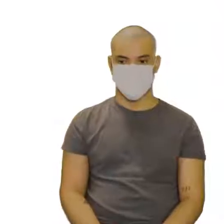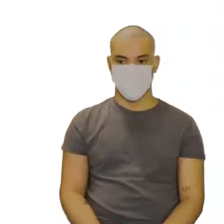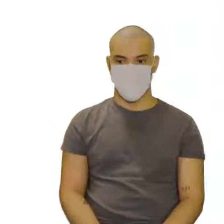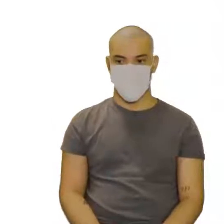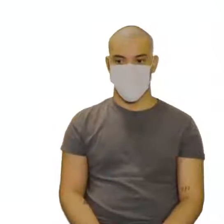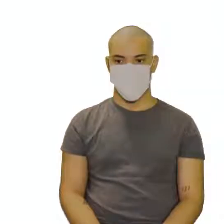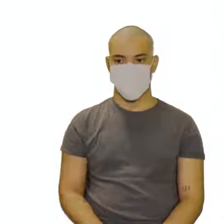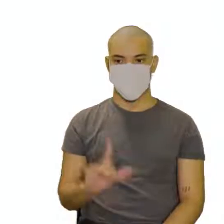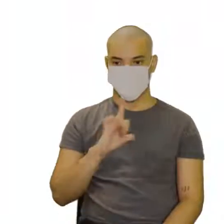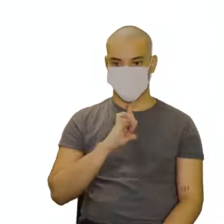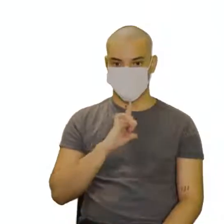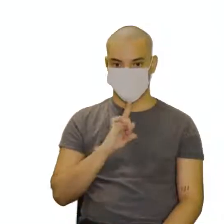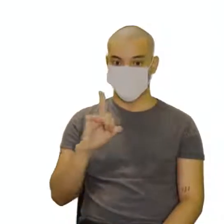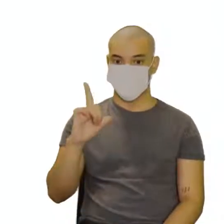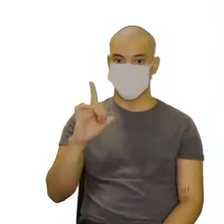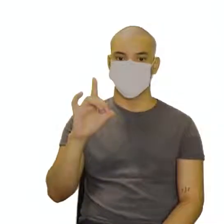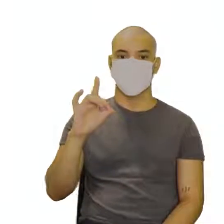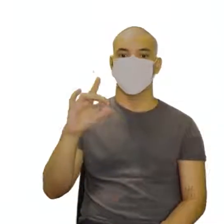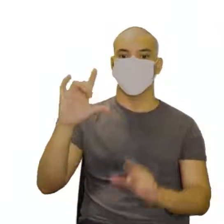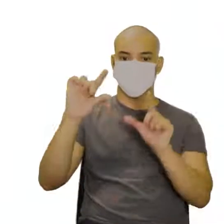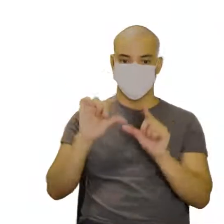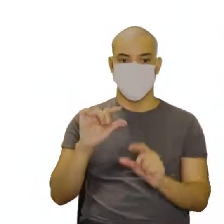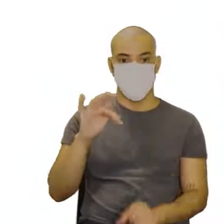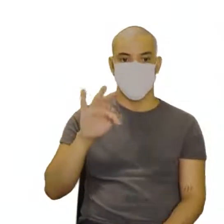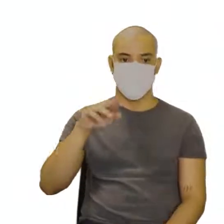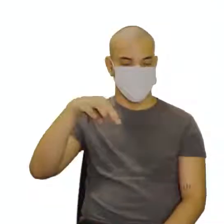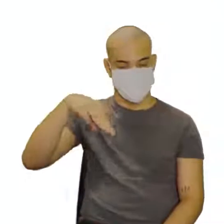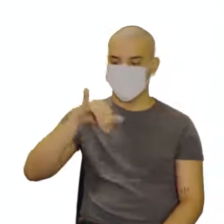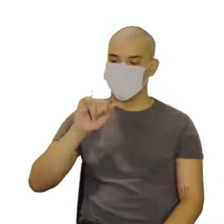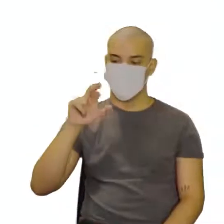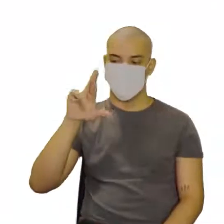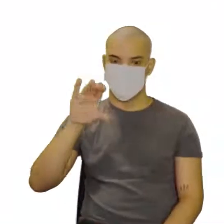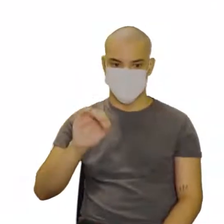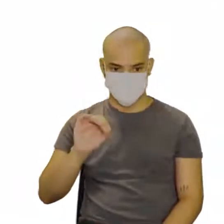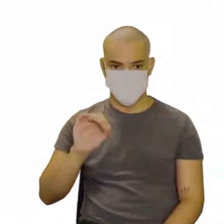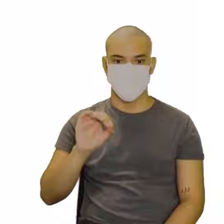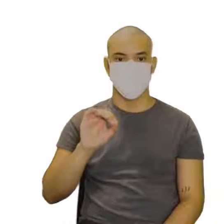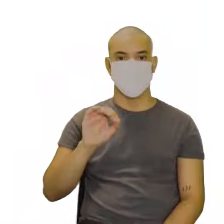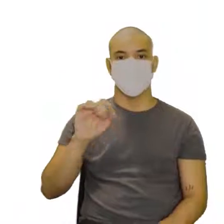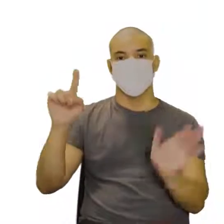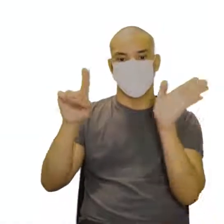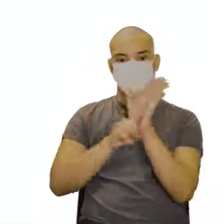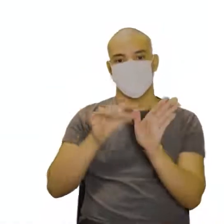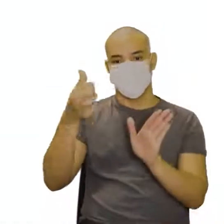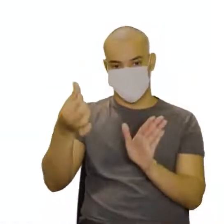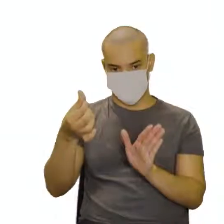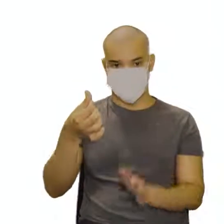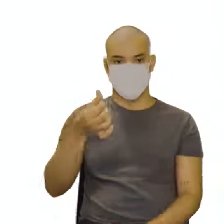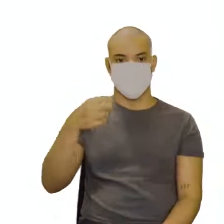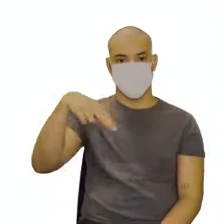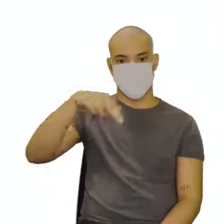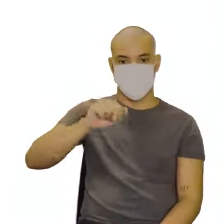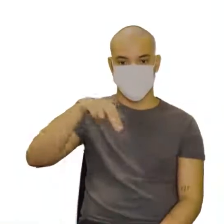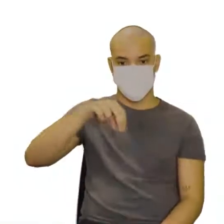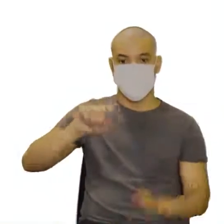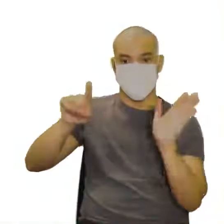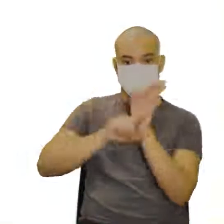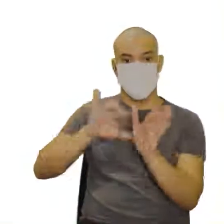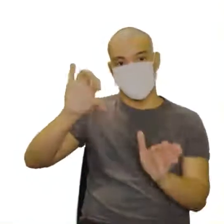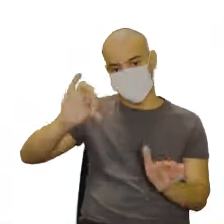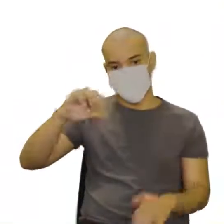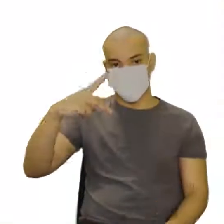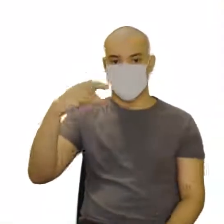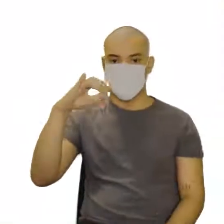eu tenho microfaraday, 10 a menos 6, o outro 10 a menos 9 e o outro 10 a menos 12,